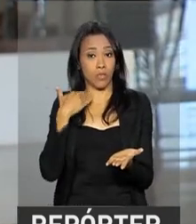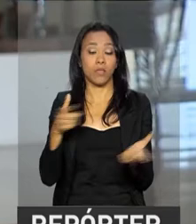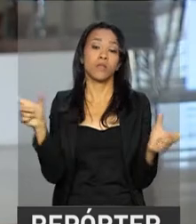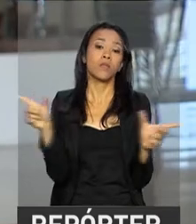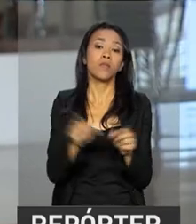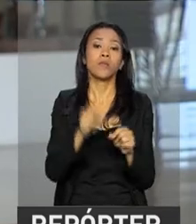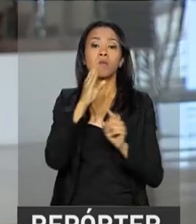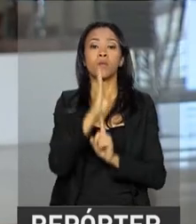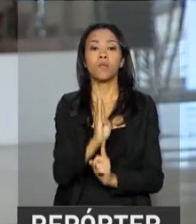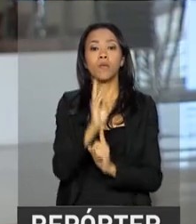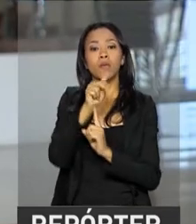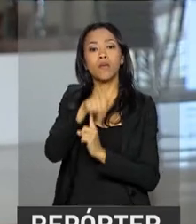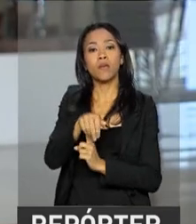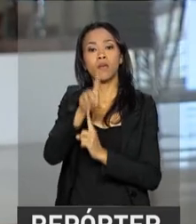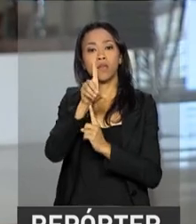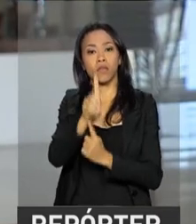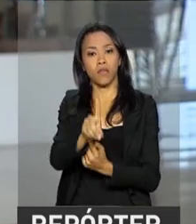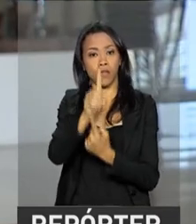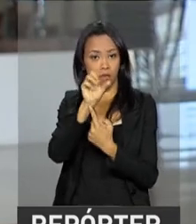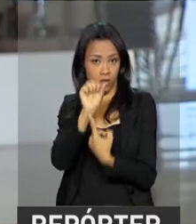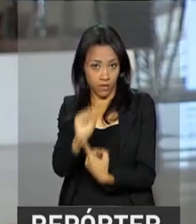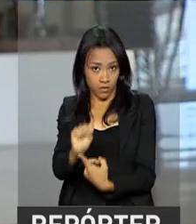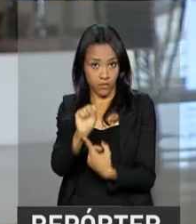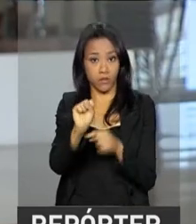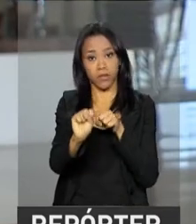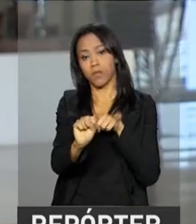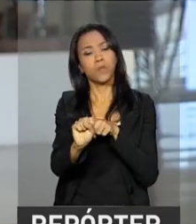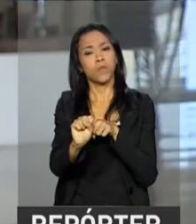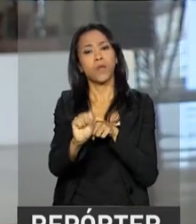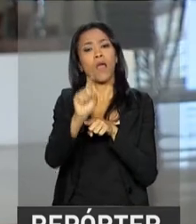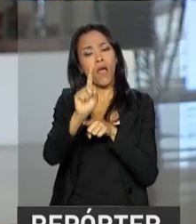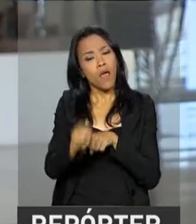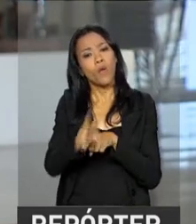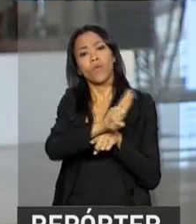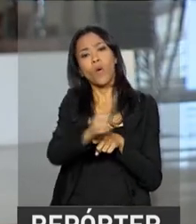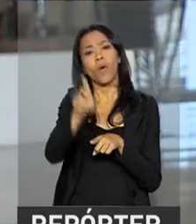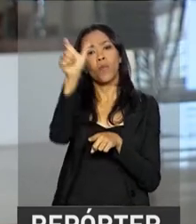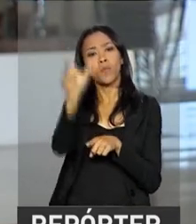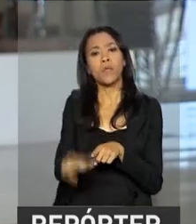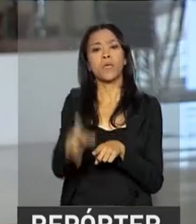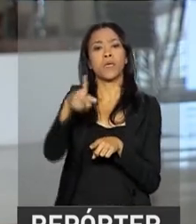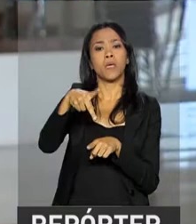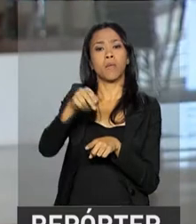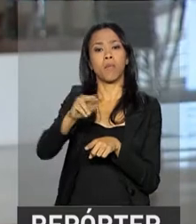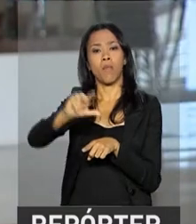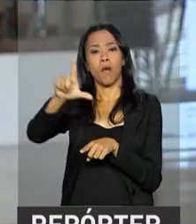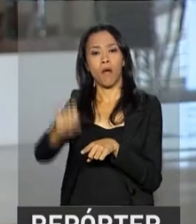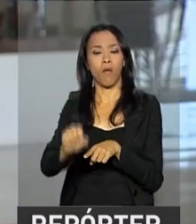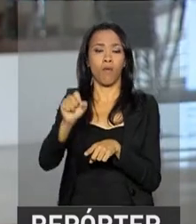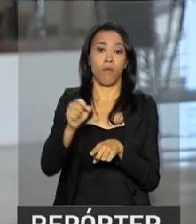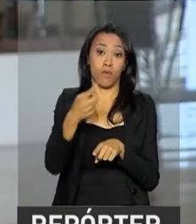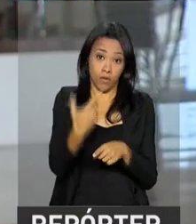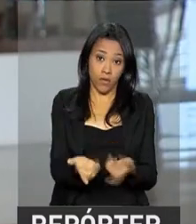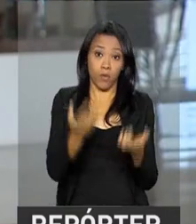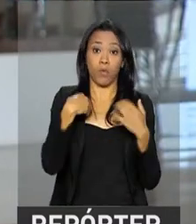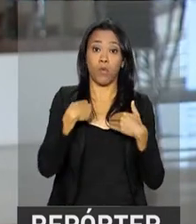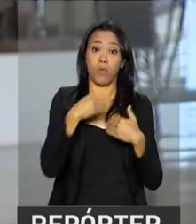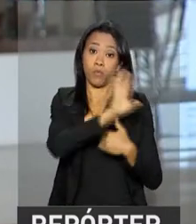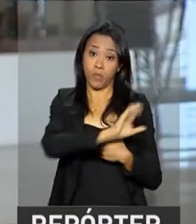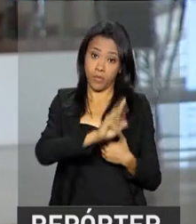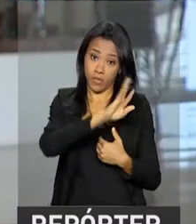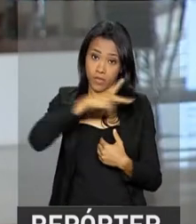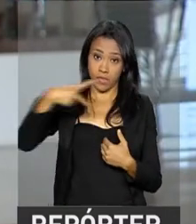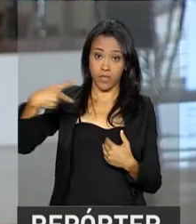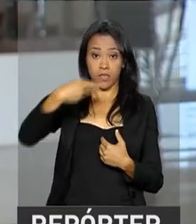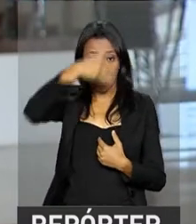econômico e social o bnds paulo rabello de castro ao todo o presidente vai receber aqui